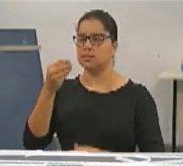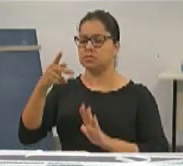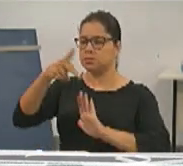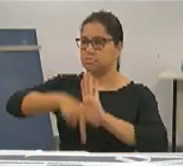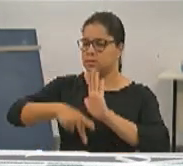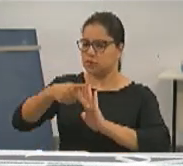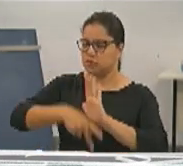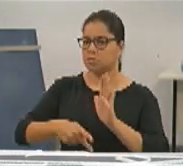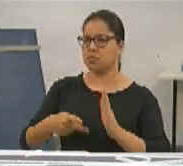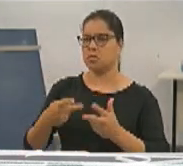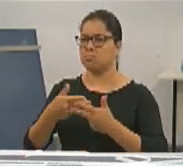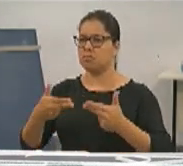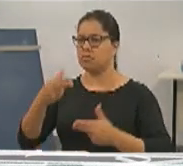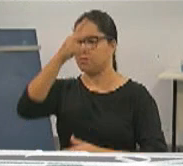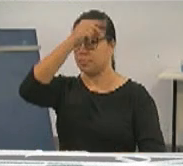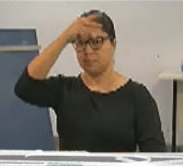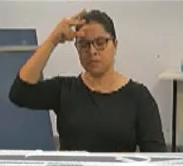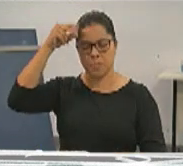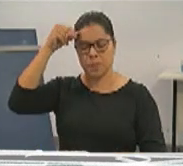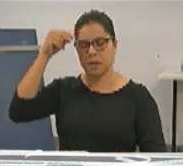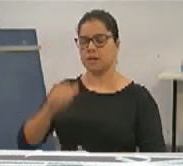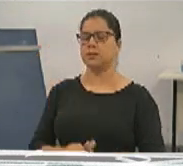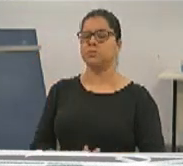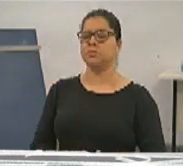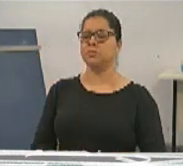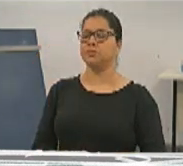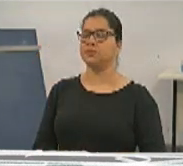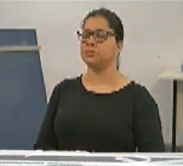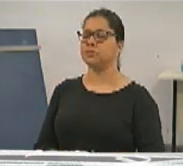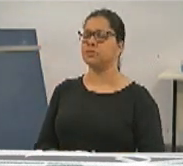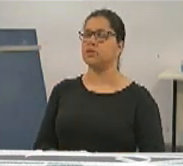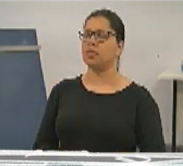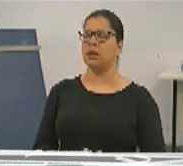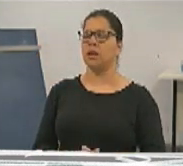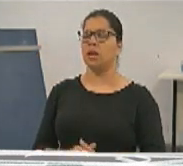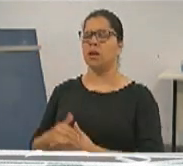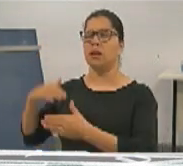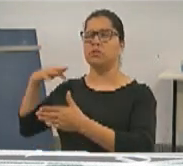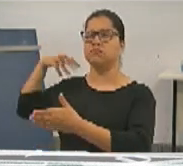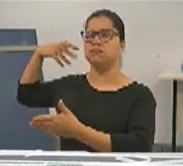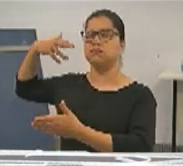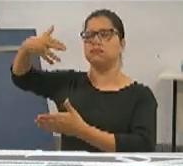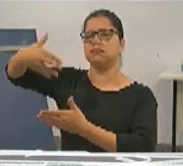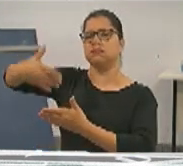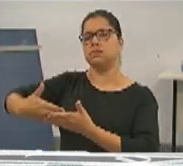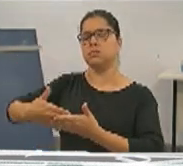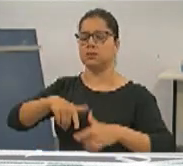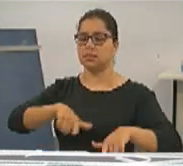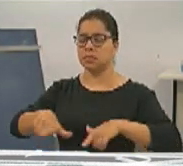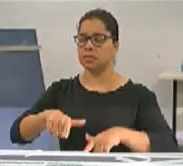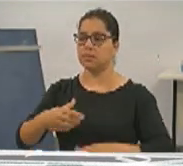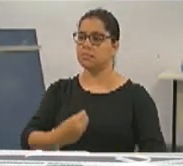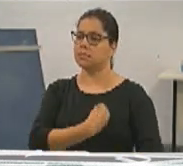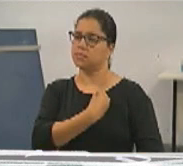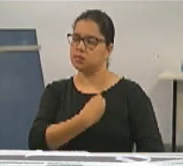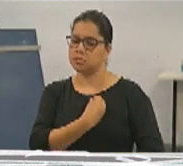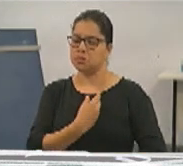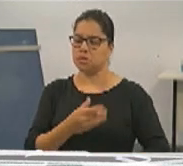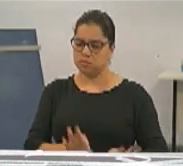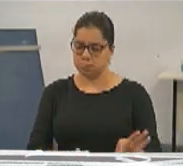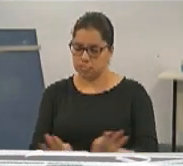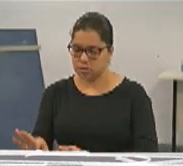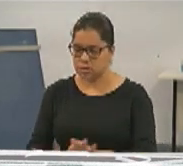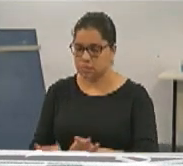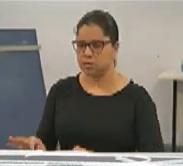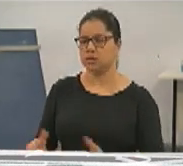em prefeitura municipal. E, desde essa época, eu trabalho com processos participativos, elaboração de